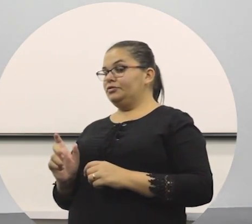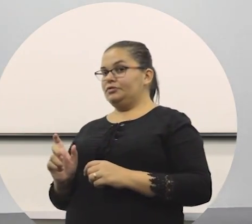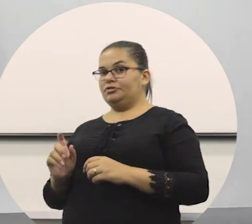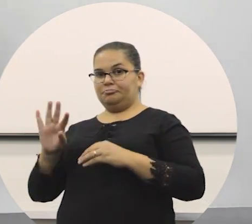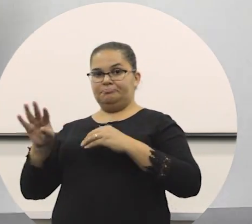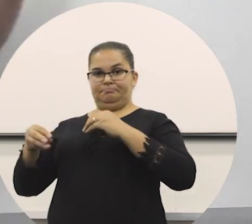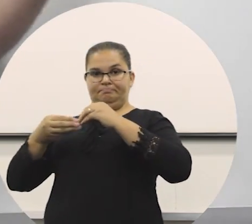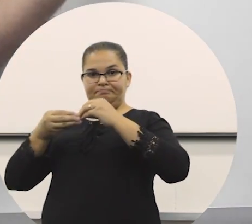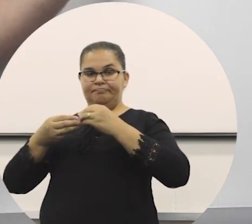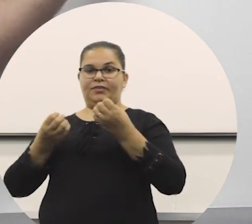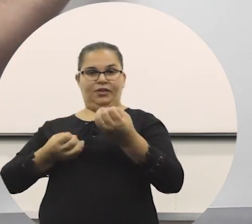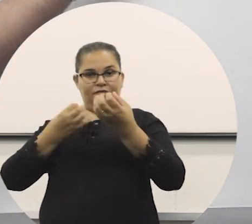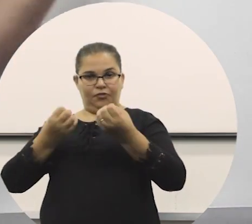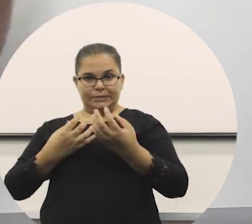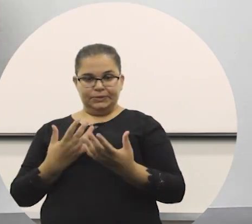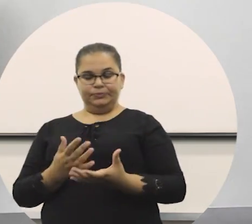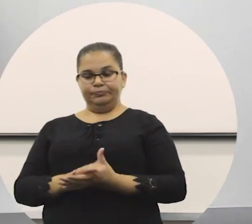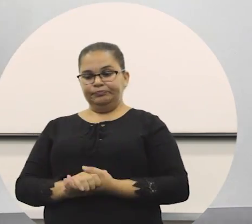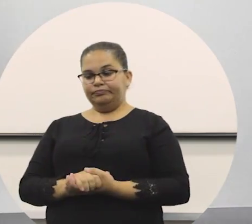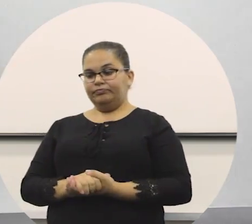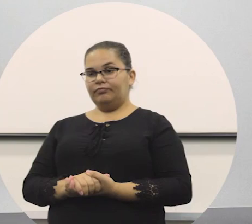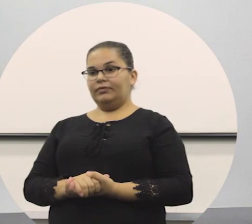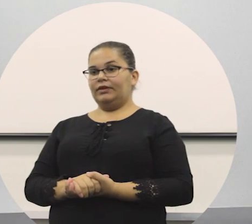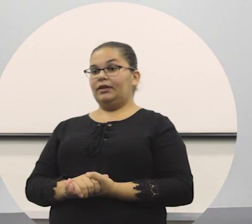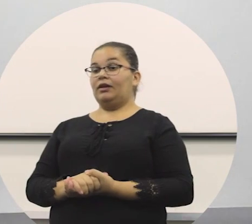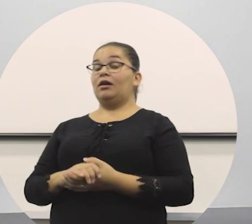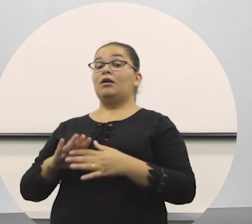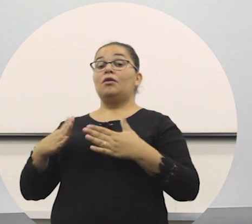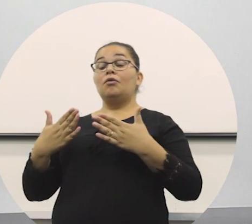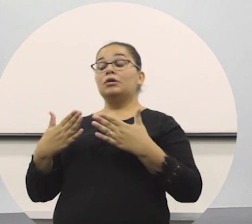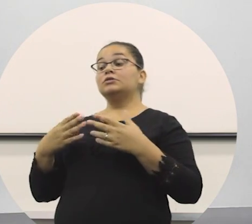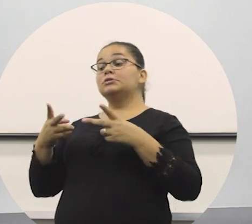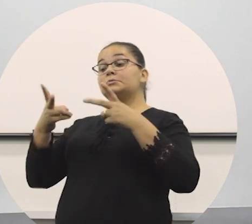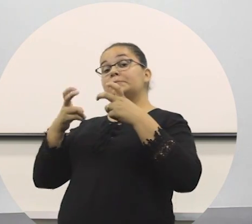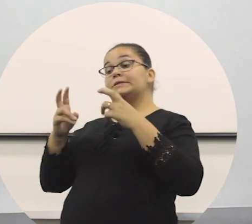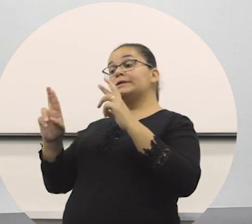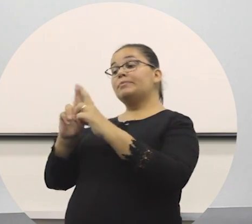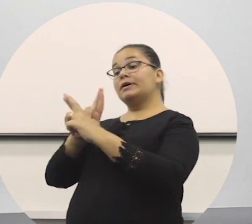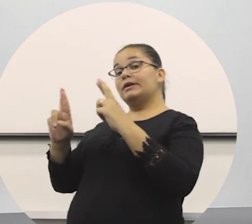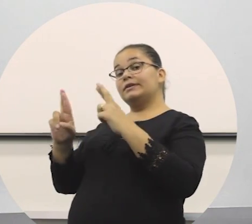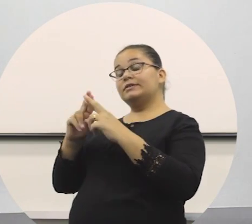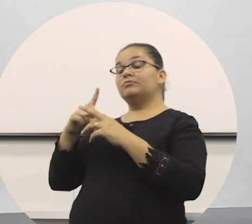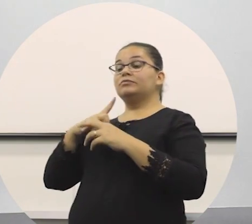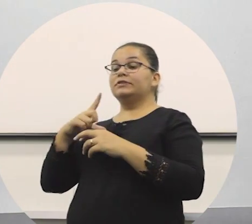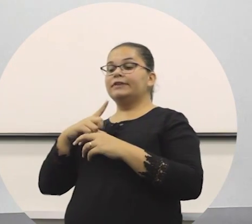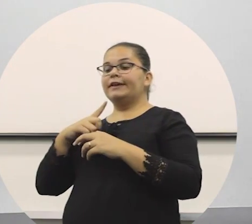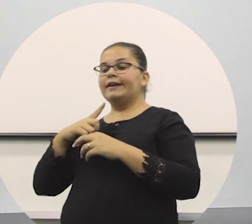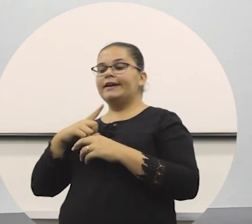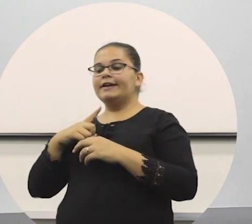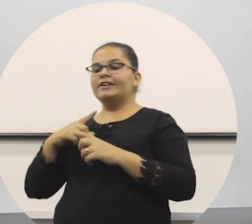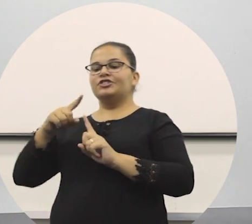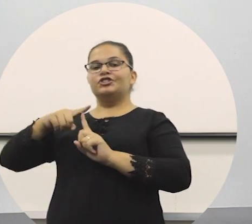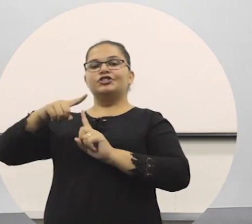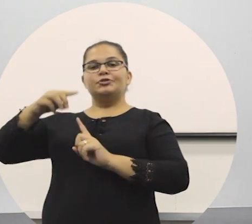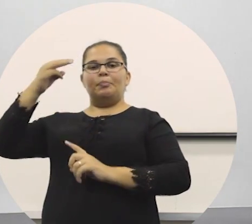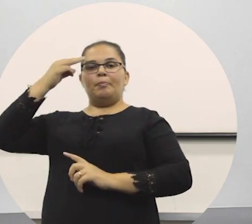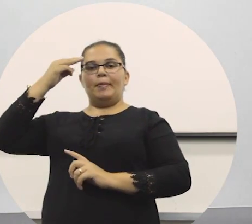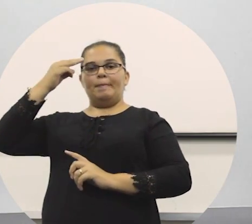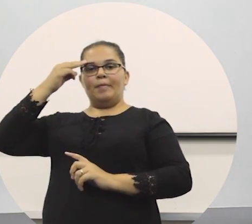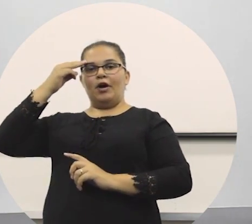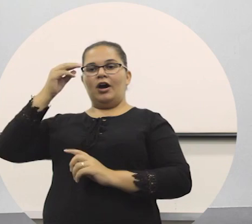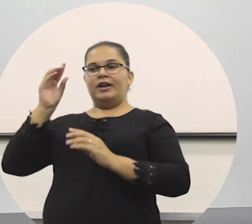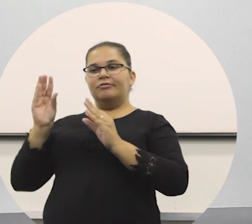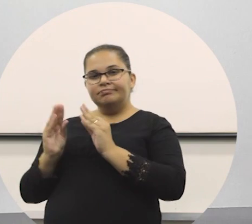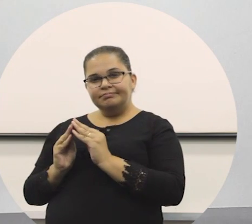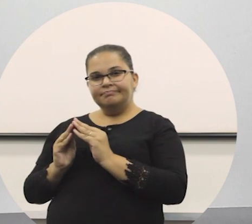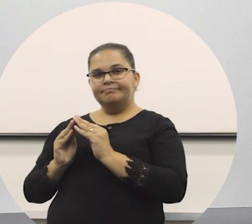informação anterior. Quando nós fazemos essa relação, nós estamos trabalhando com um tipo de memória de curto prazo, que é a